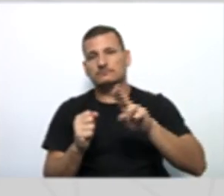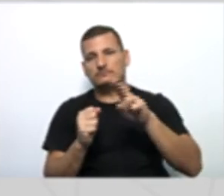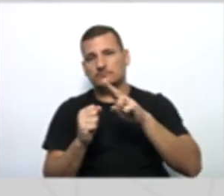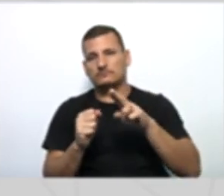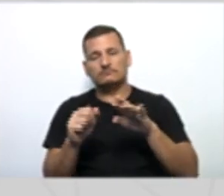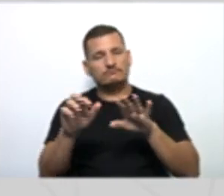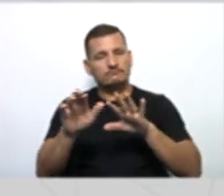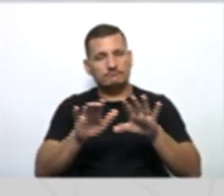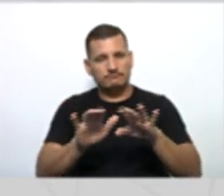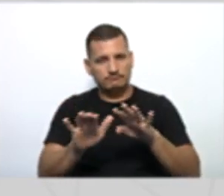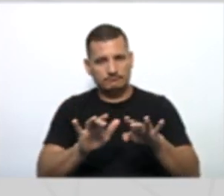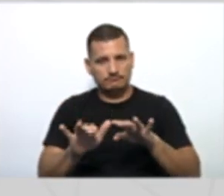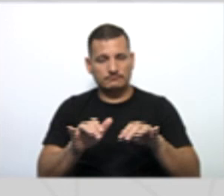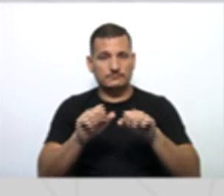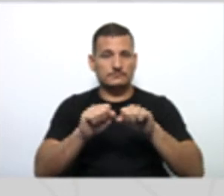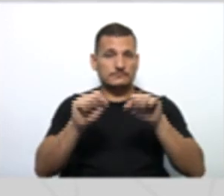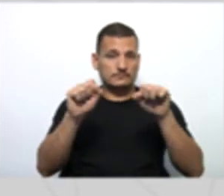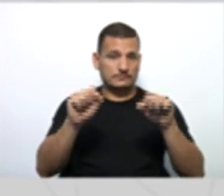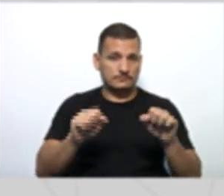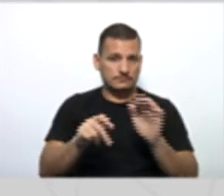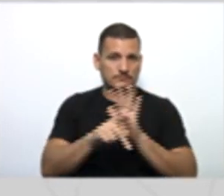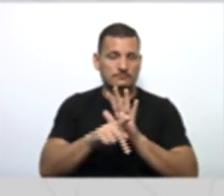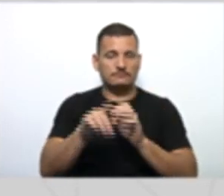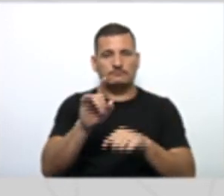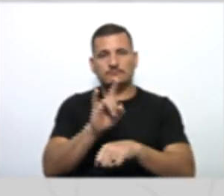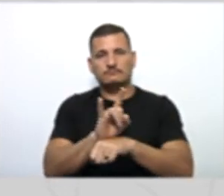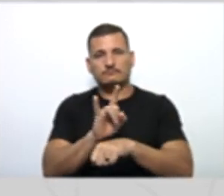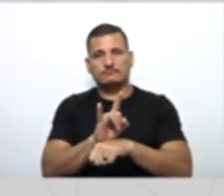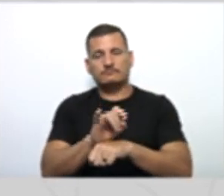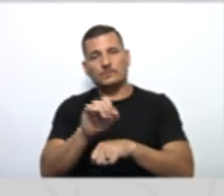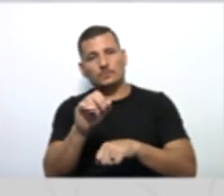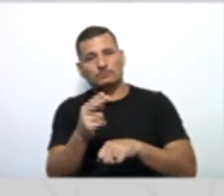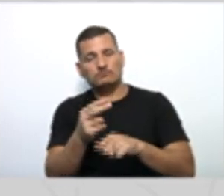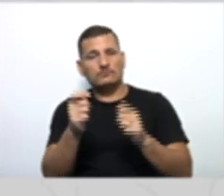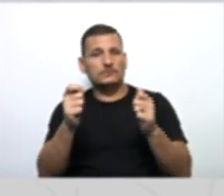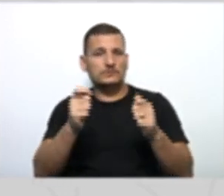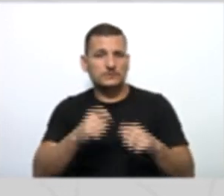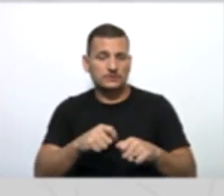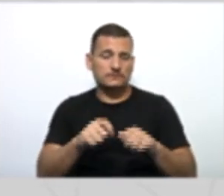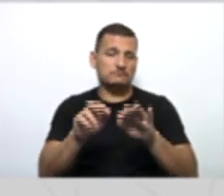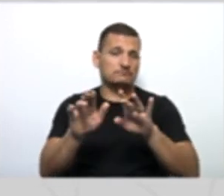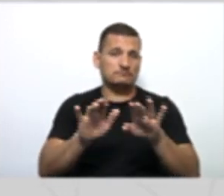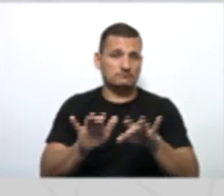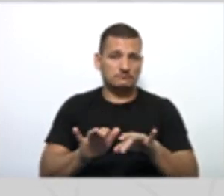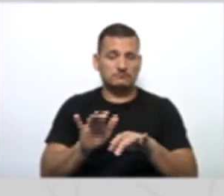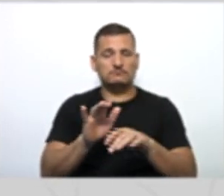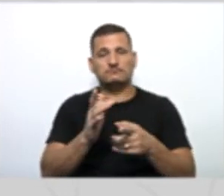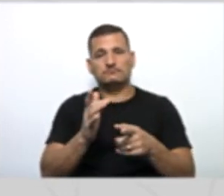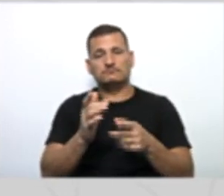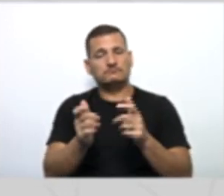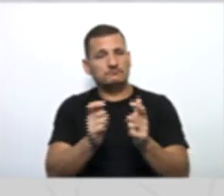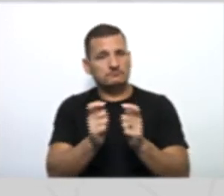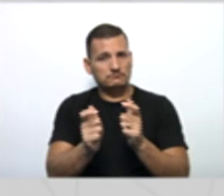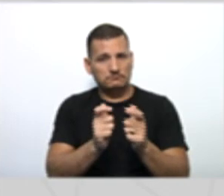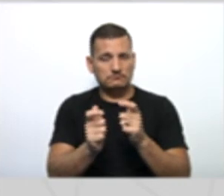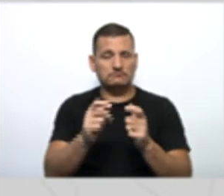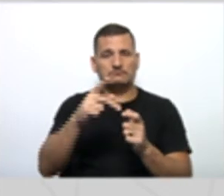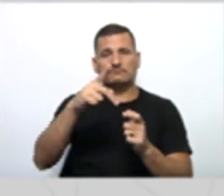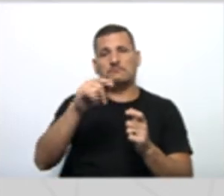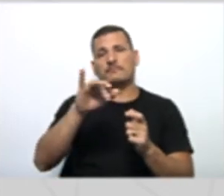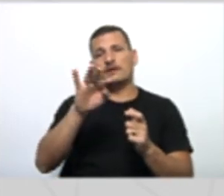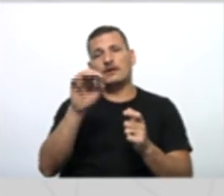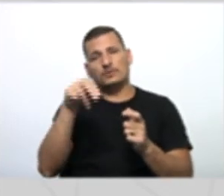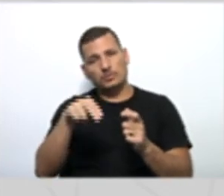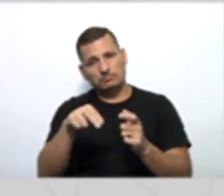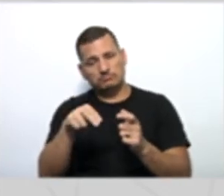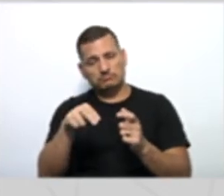desenvolver um sistema de game para Android? Ou é possível desenvolver um sistema de game em Python para